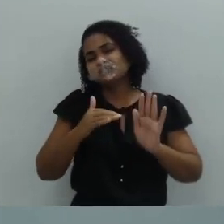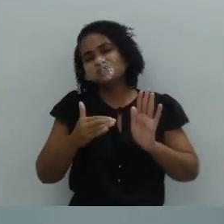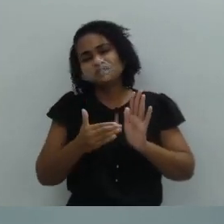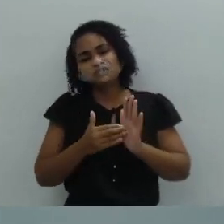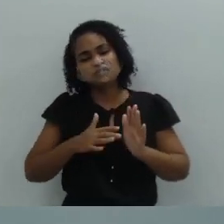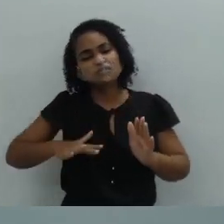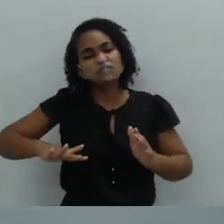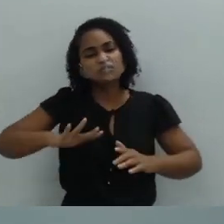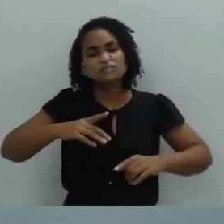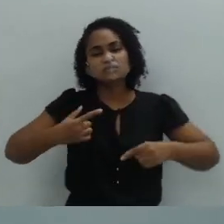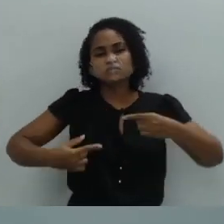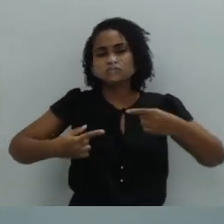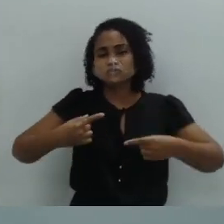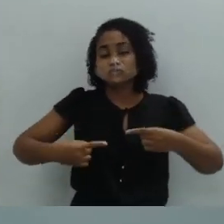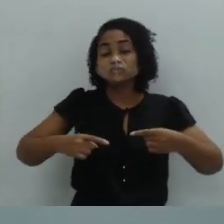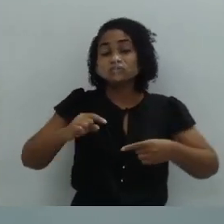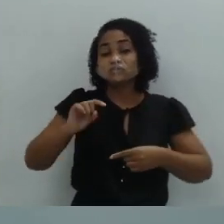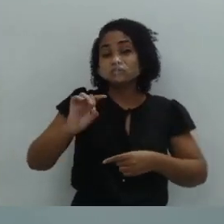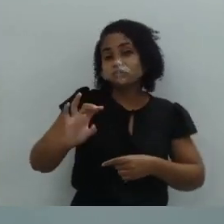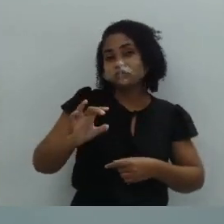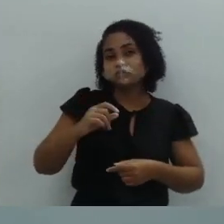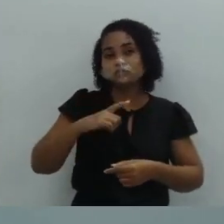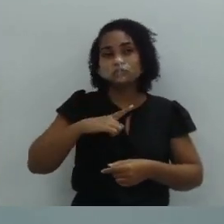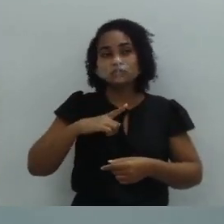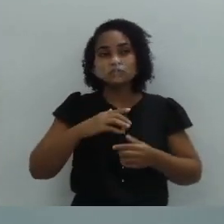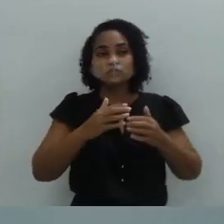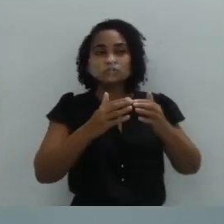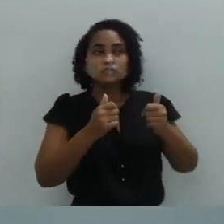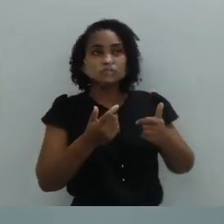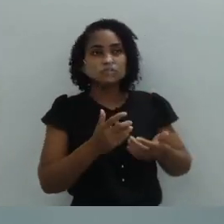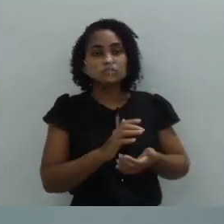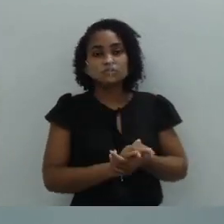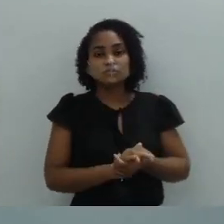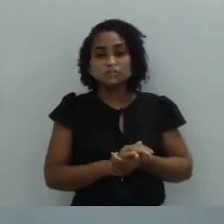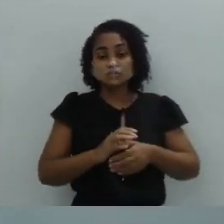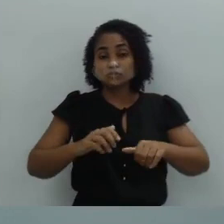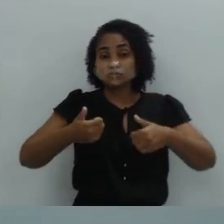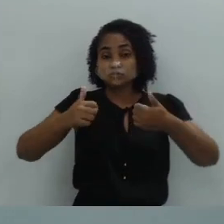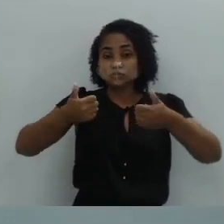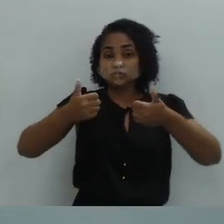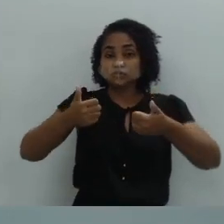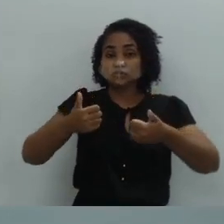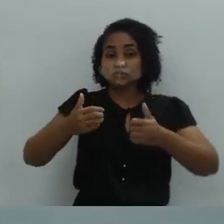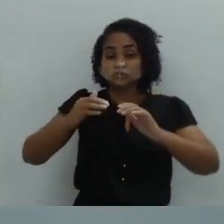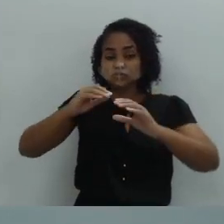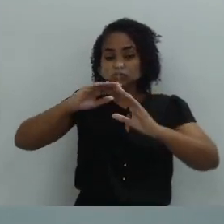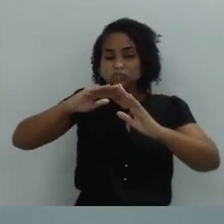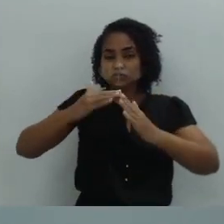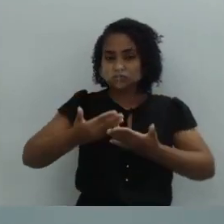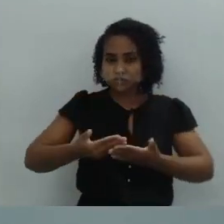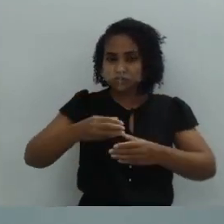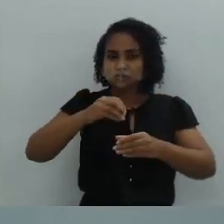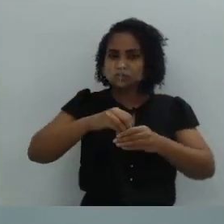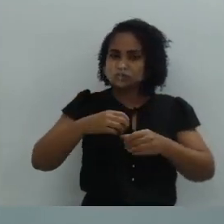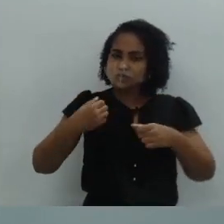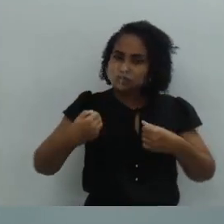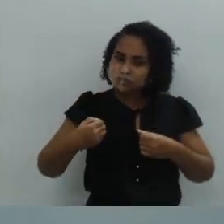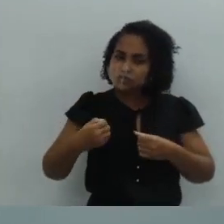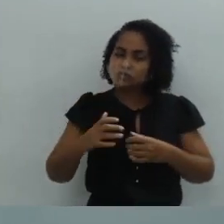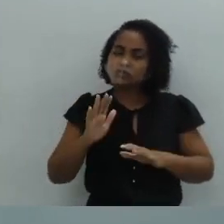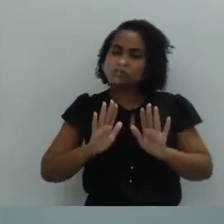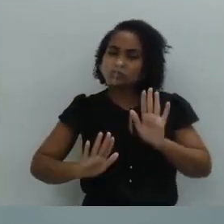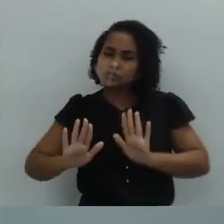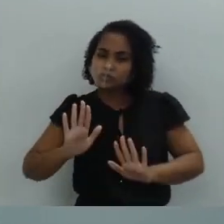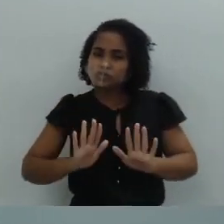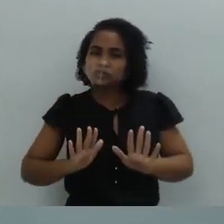campo político, não. Se você estiver fazendo a solicitação, por exemplo, para uma melhoria na sua escola, você tem que ver qual é o pronome